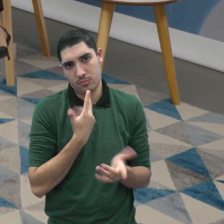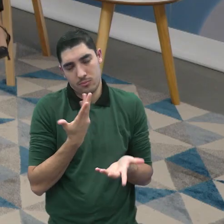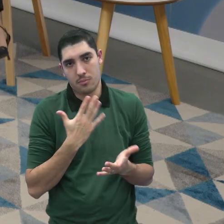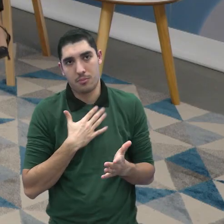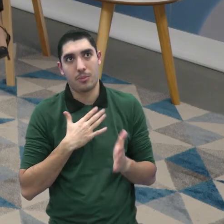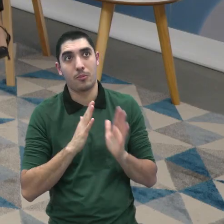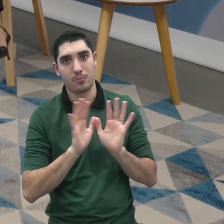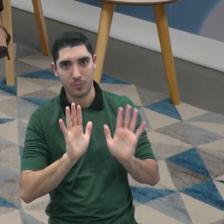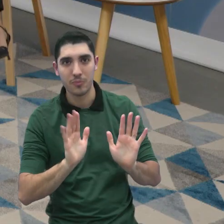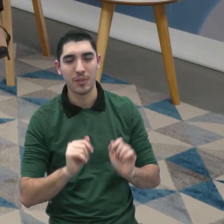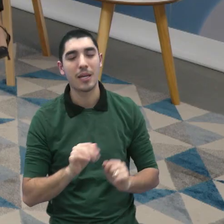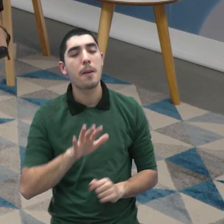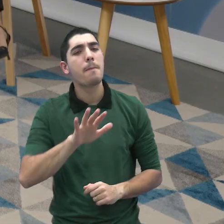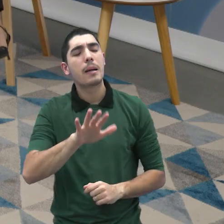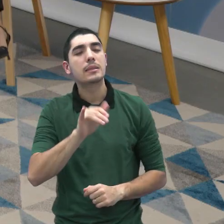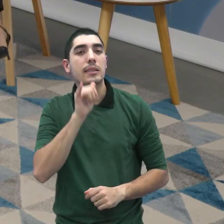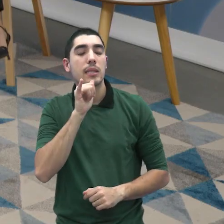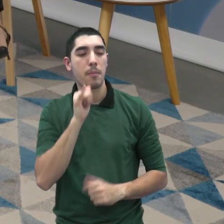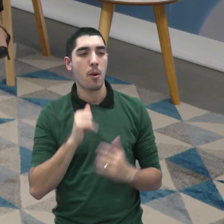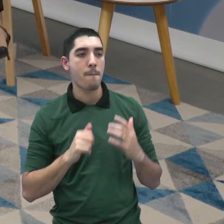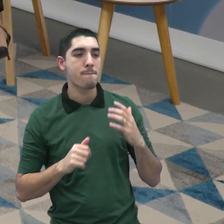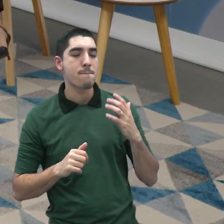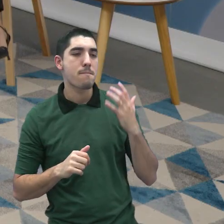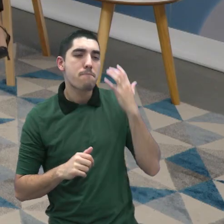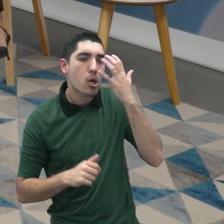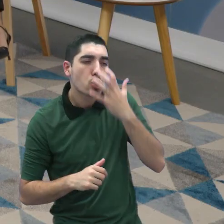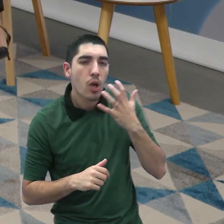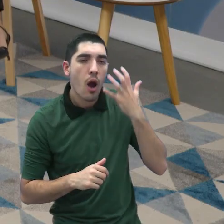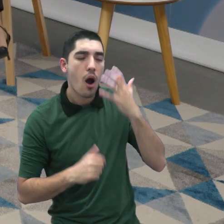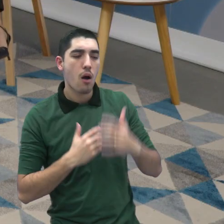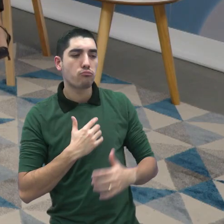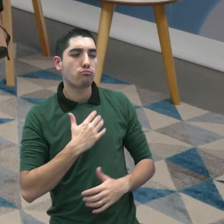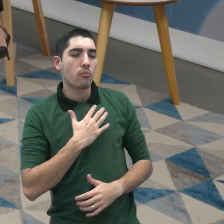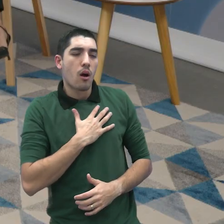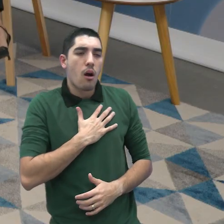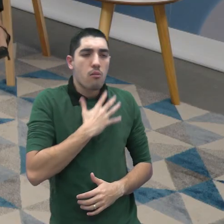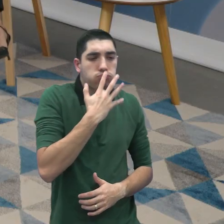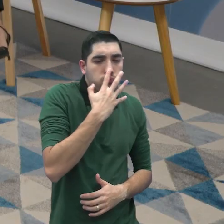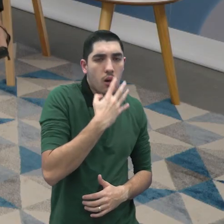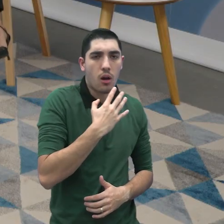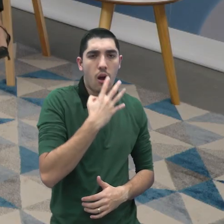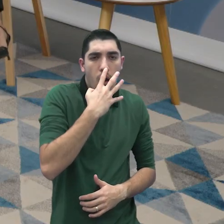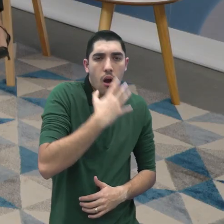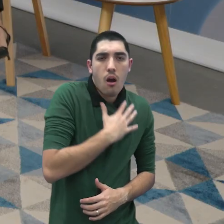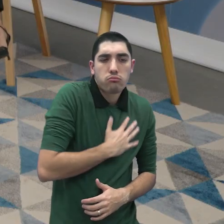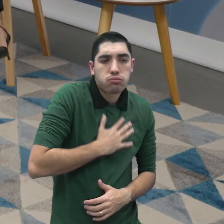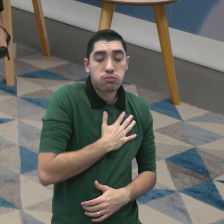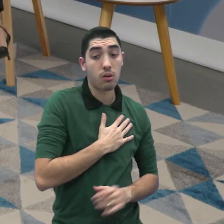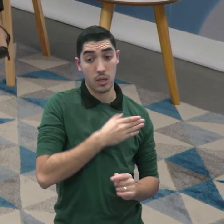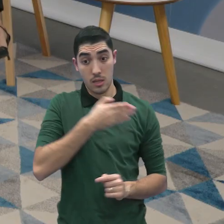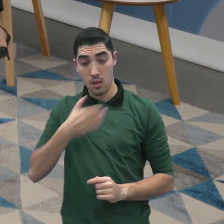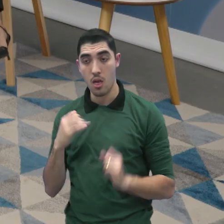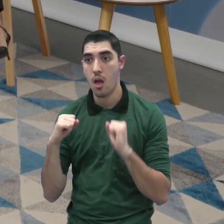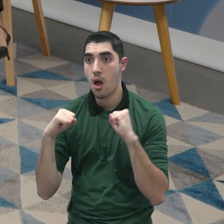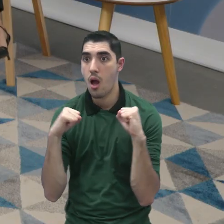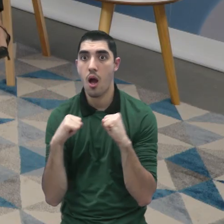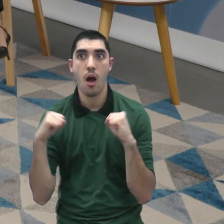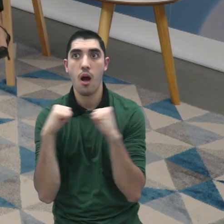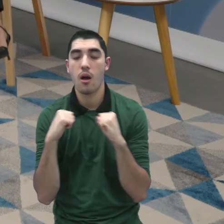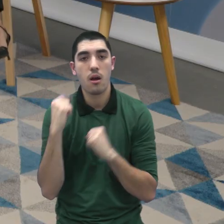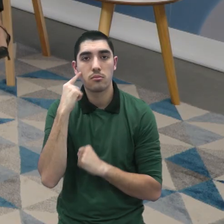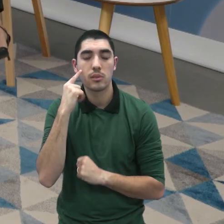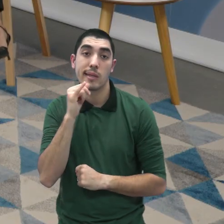falou aqui, mas também não deixa de ter em relacionamentos, né? Mas aí, no caso, principalmente a paixão de pessoas